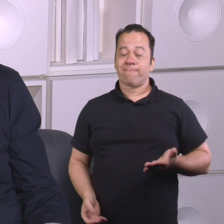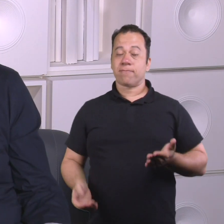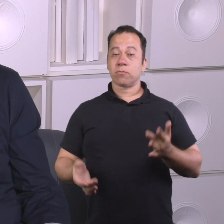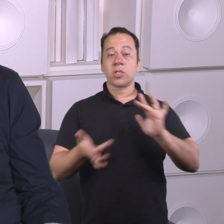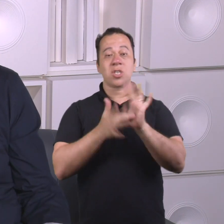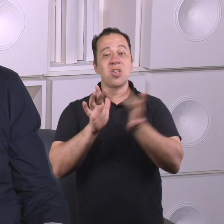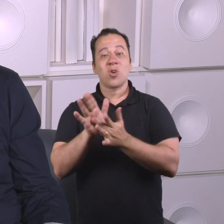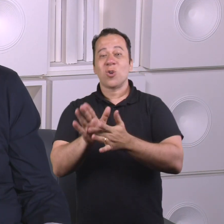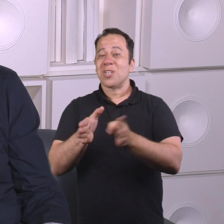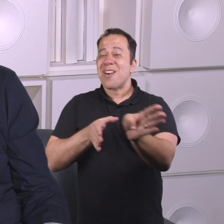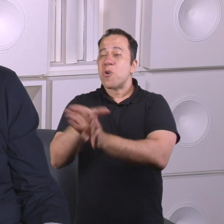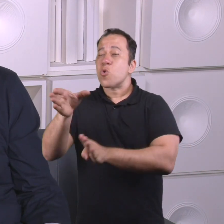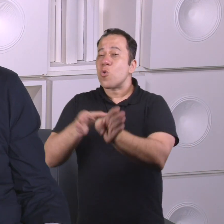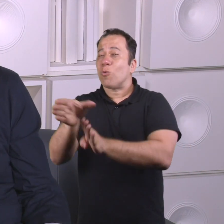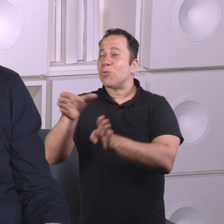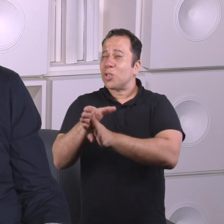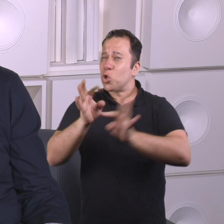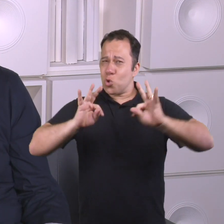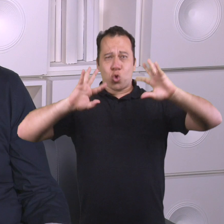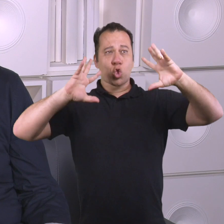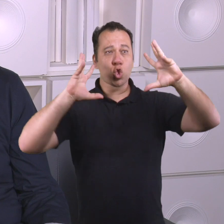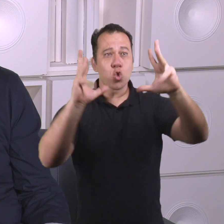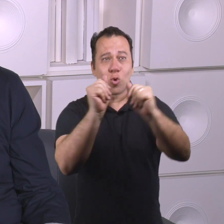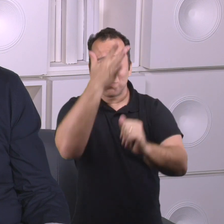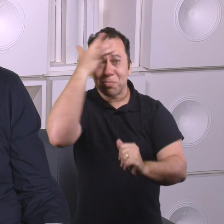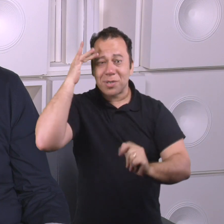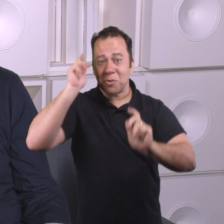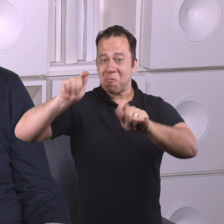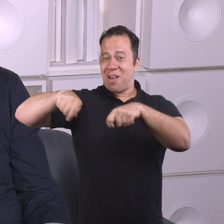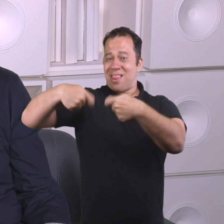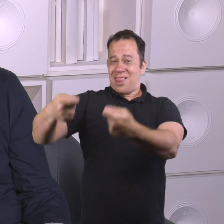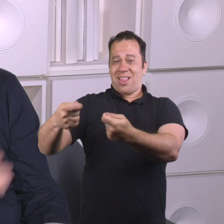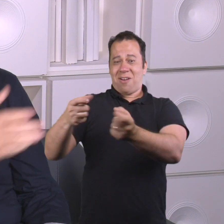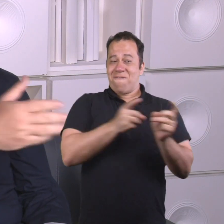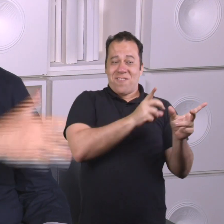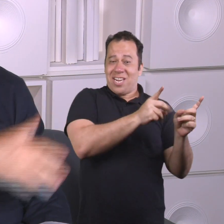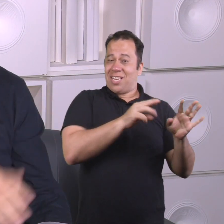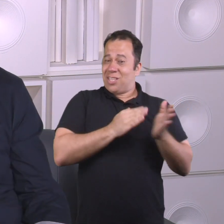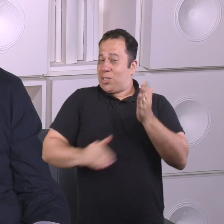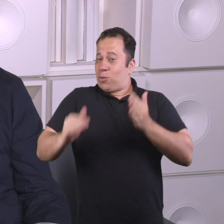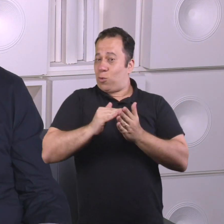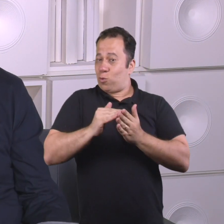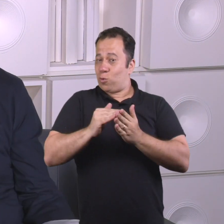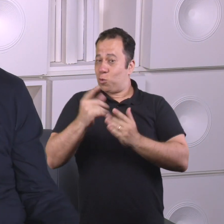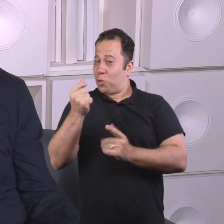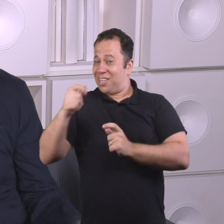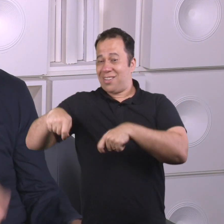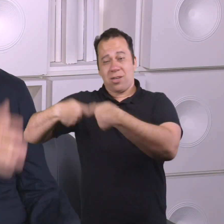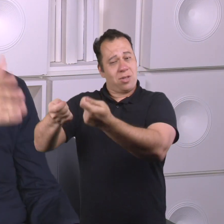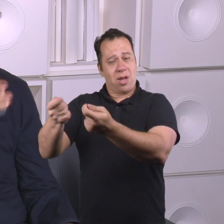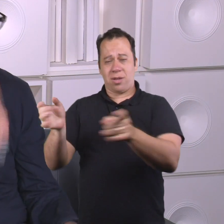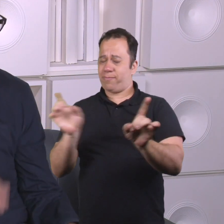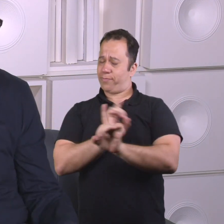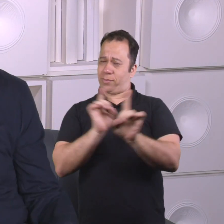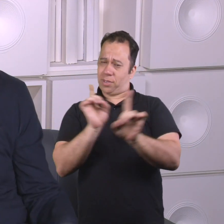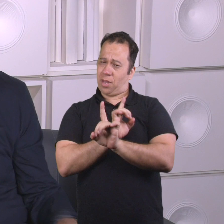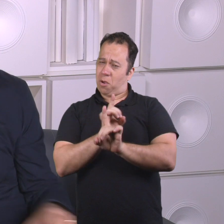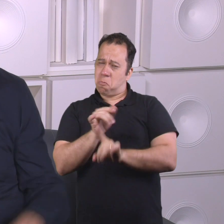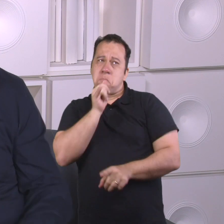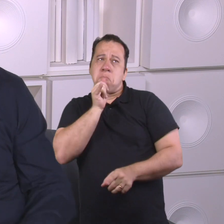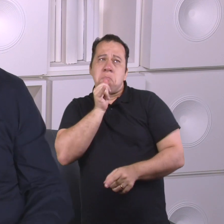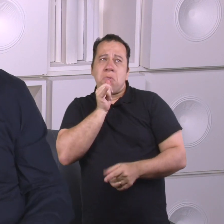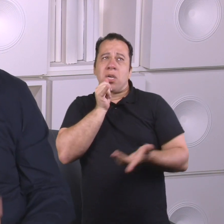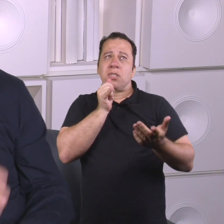disse isso, por exemplo, para Nicodemos. Ele não disse isso, por exemplo, para a mulher samaritana. Jesus não falou para a mulher